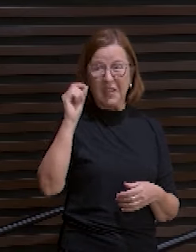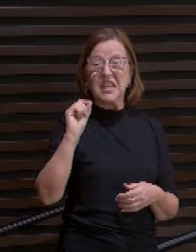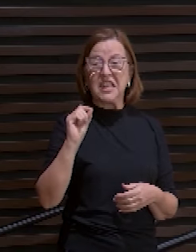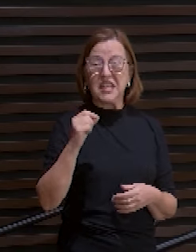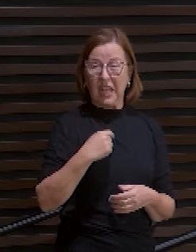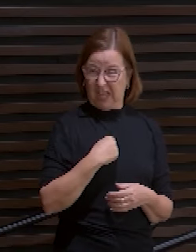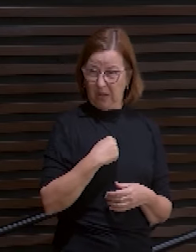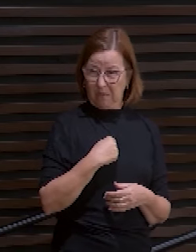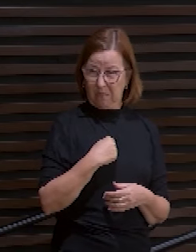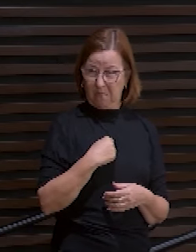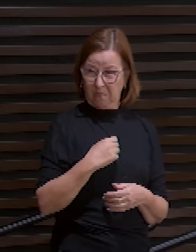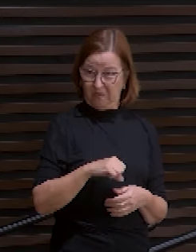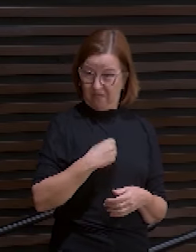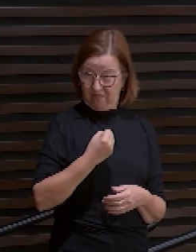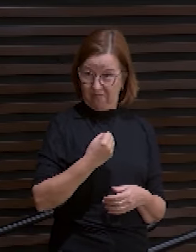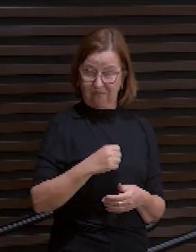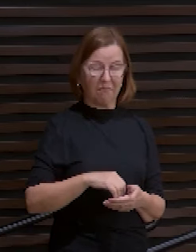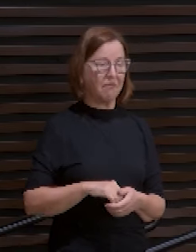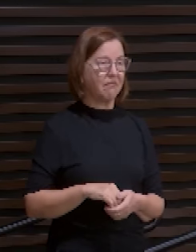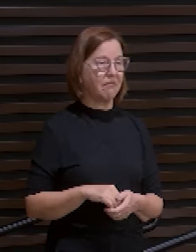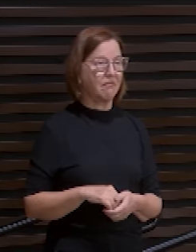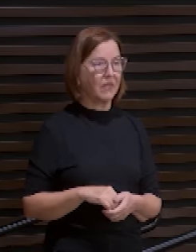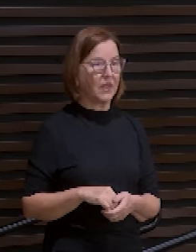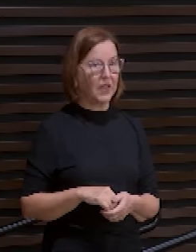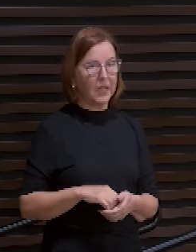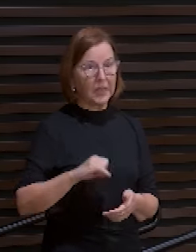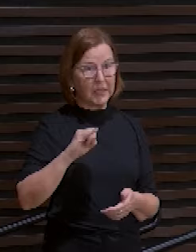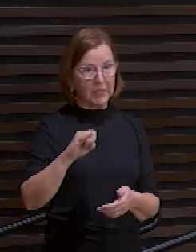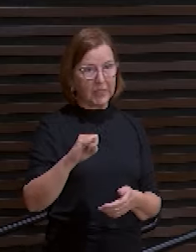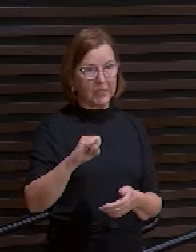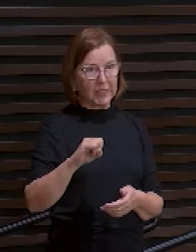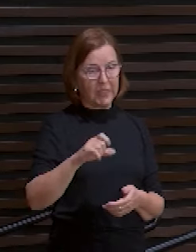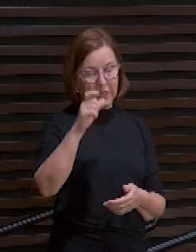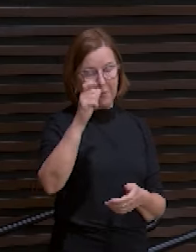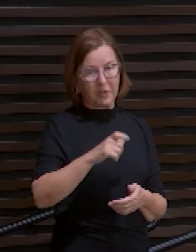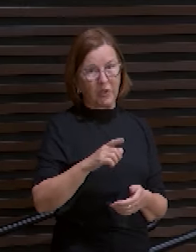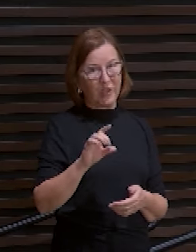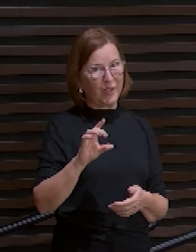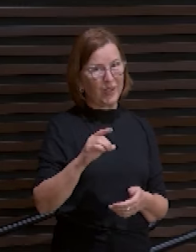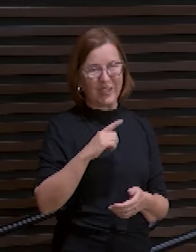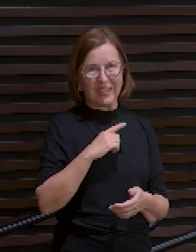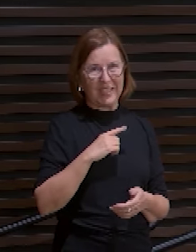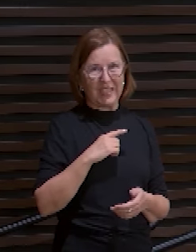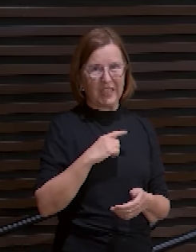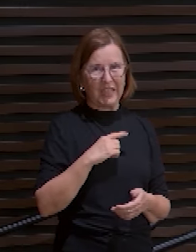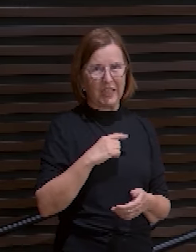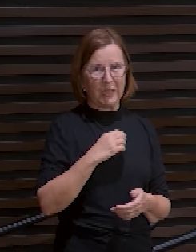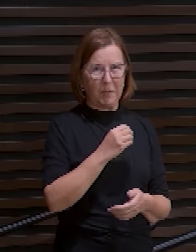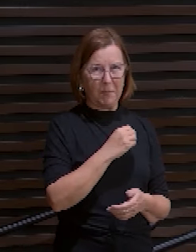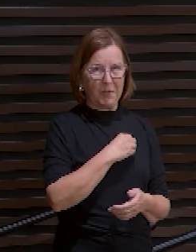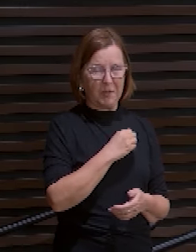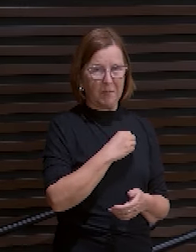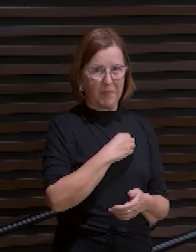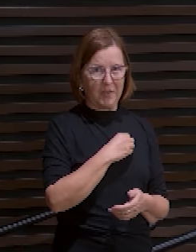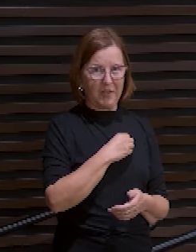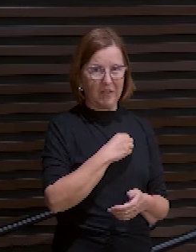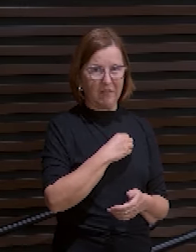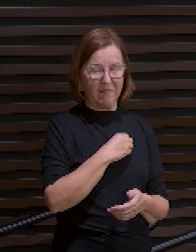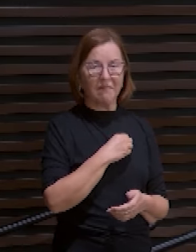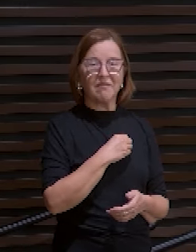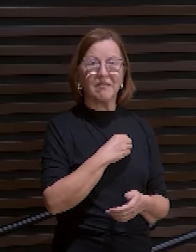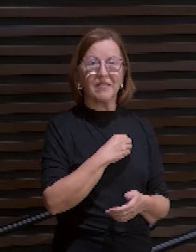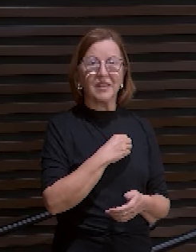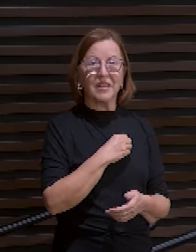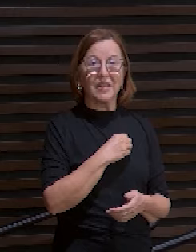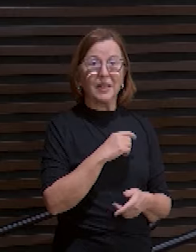falando se o homem só tem miser pecado que que a Bíblia fala ela diz que